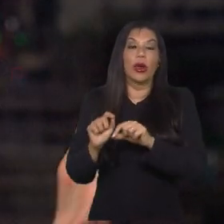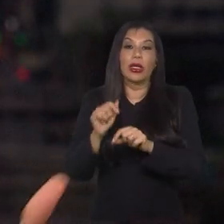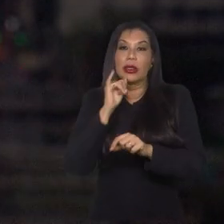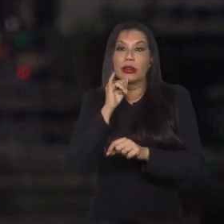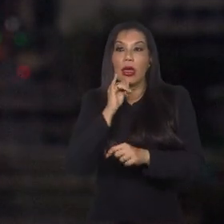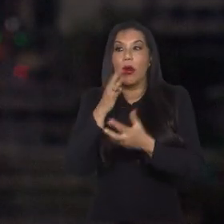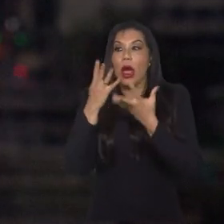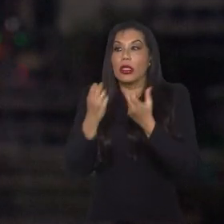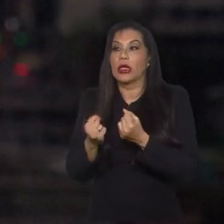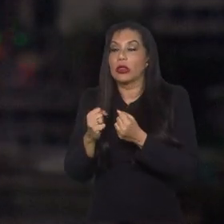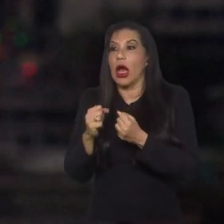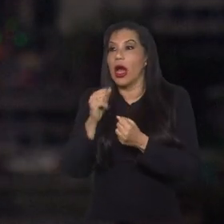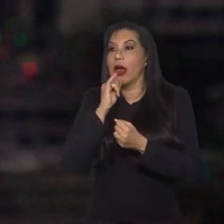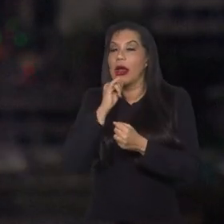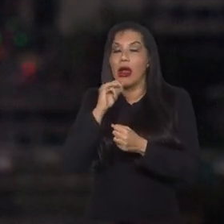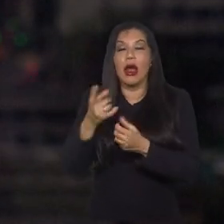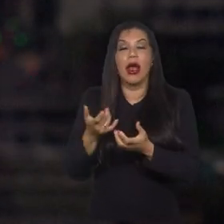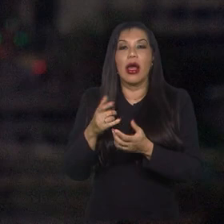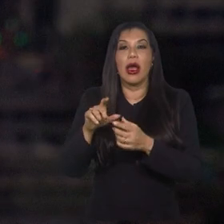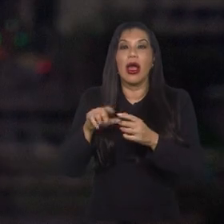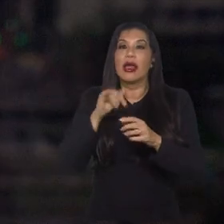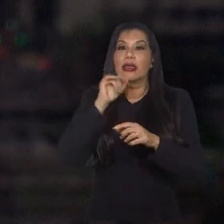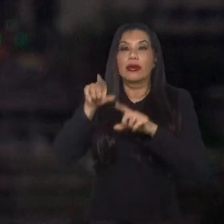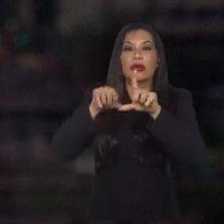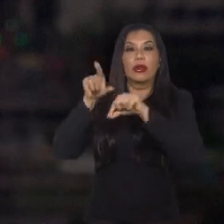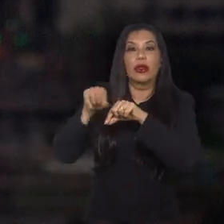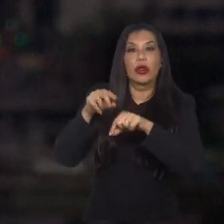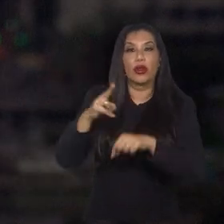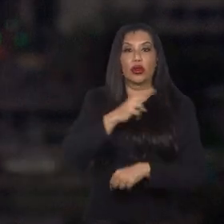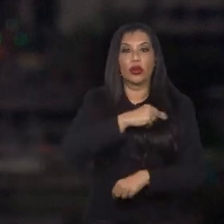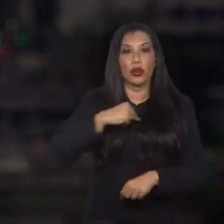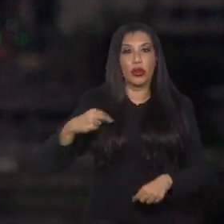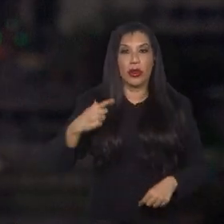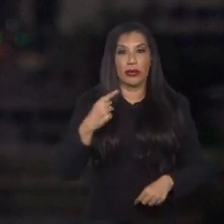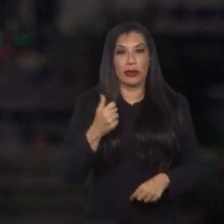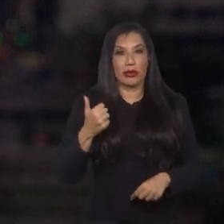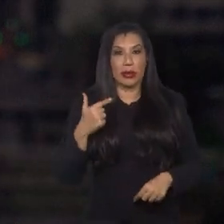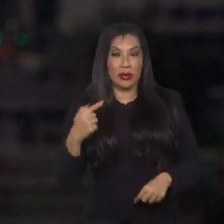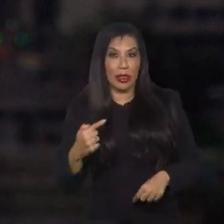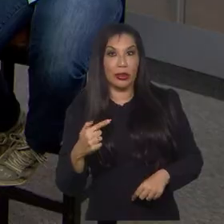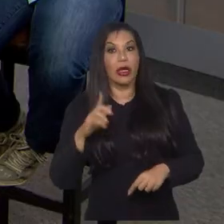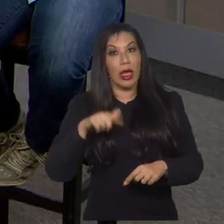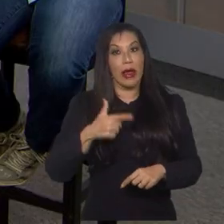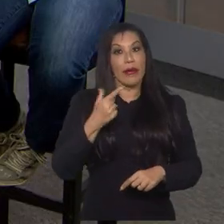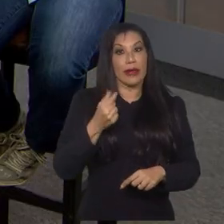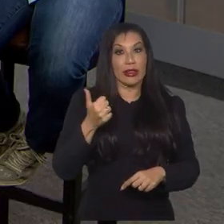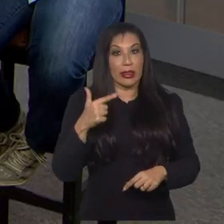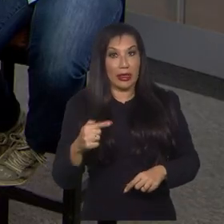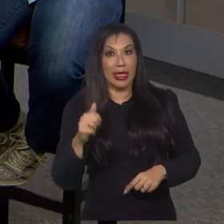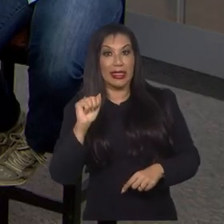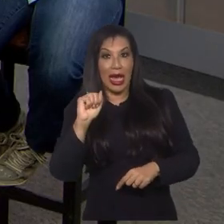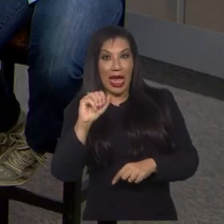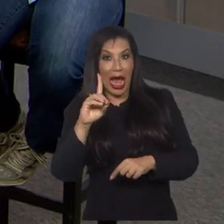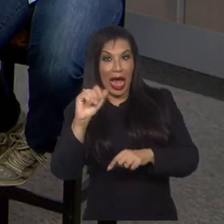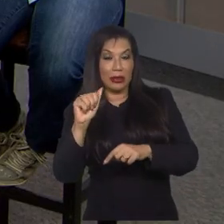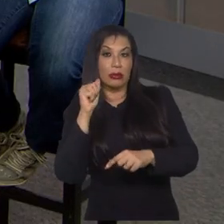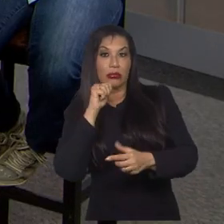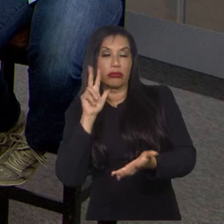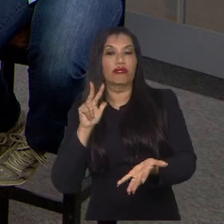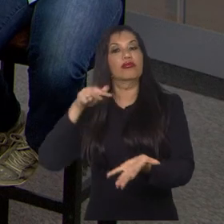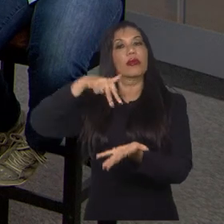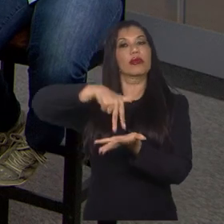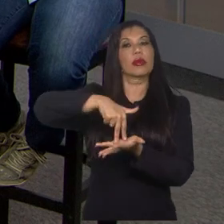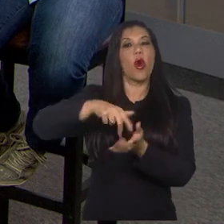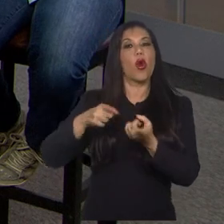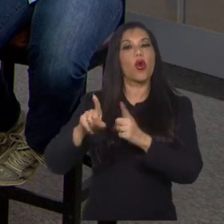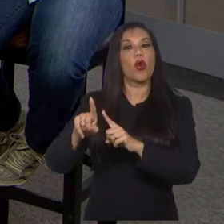aceitar a convocação para Noruega em 2017. Isso, né? Aí. Em 2017, a Ada se posiciona, né, contra